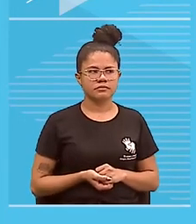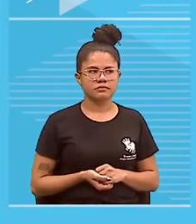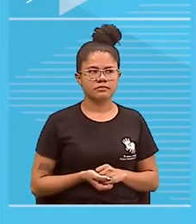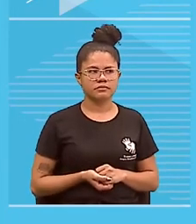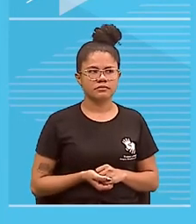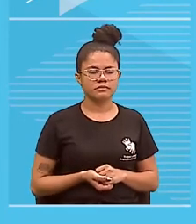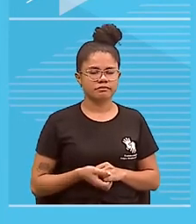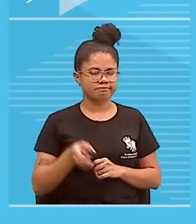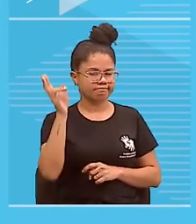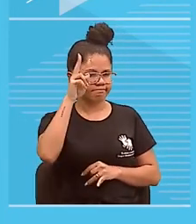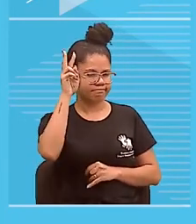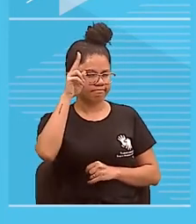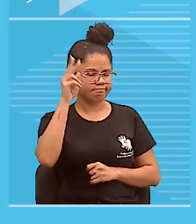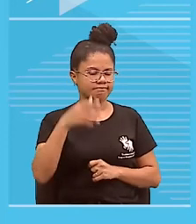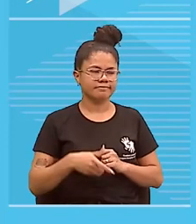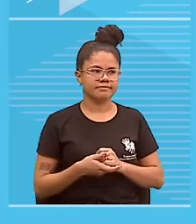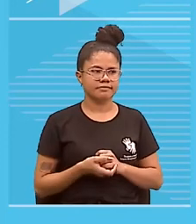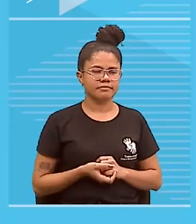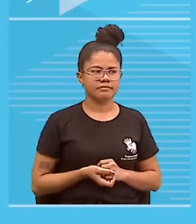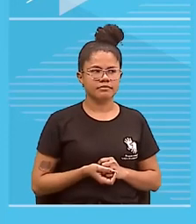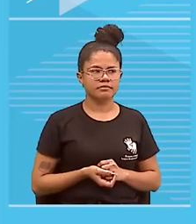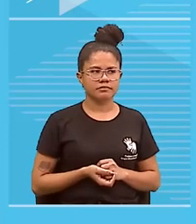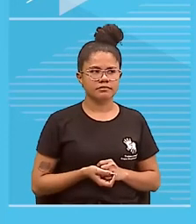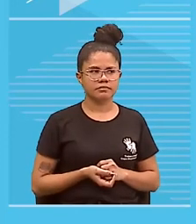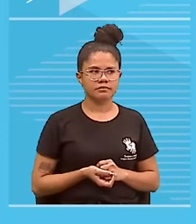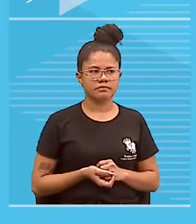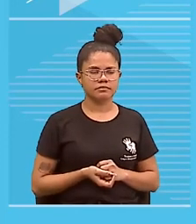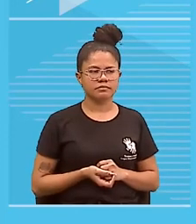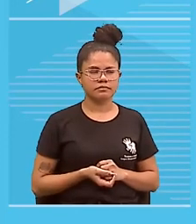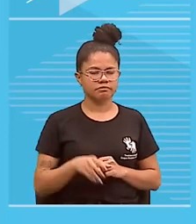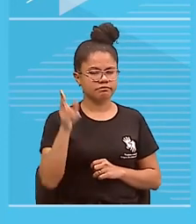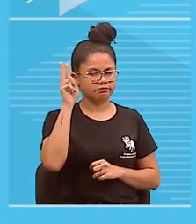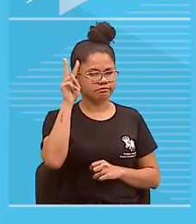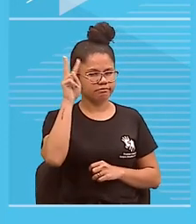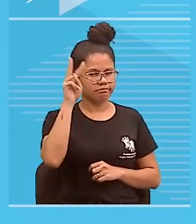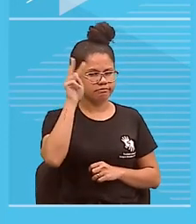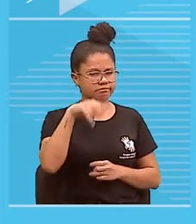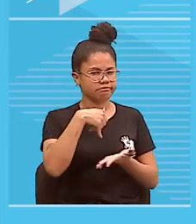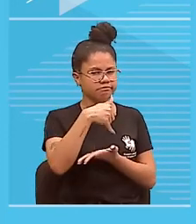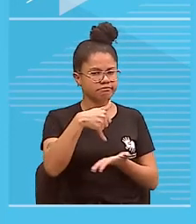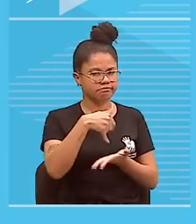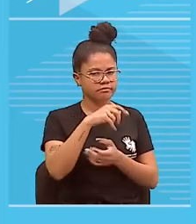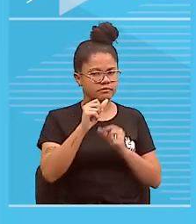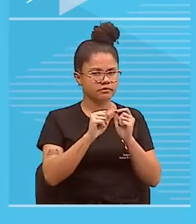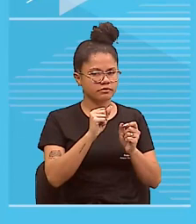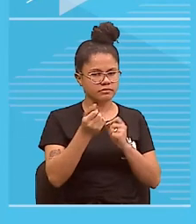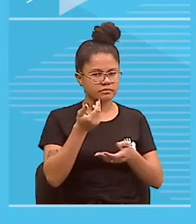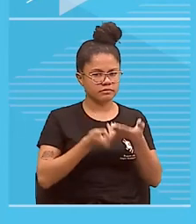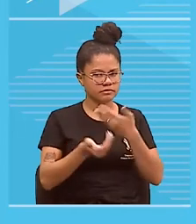E lembra que os carboidratos são poliálcool-aldeído